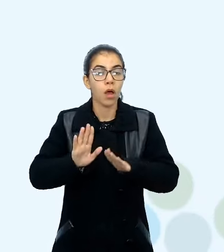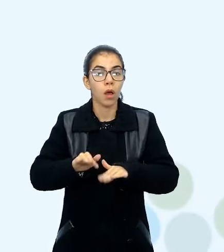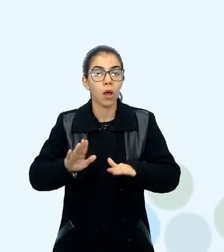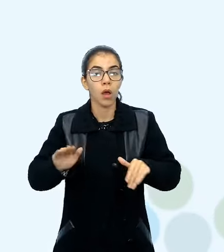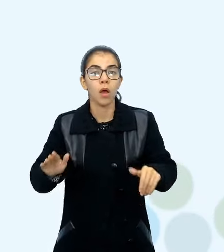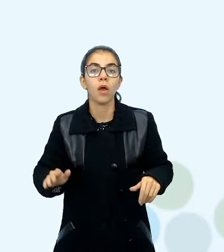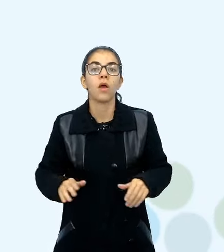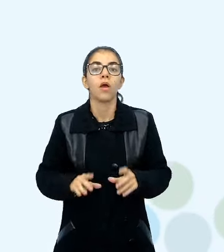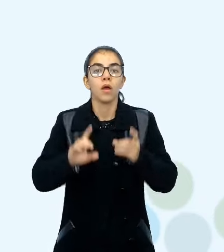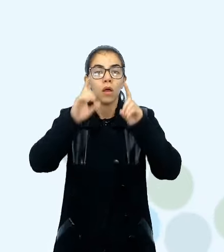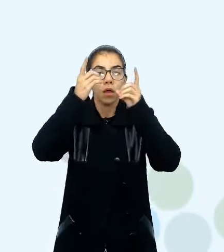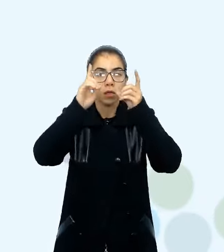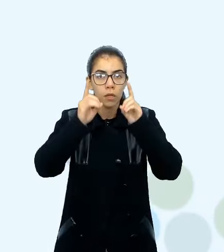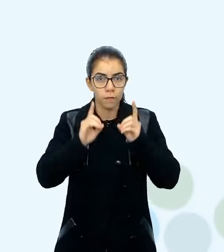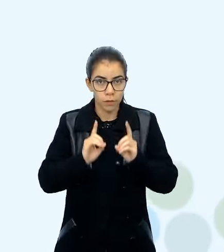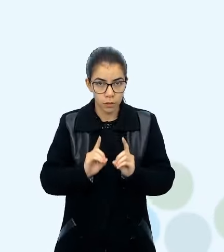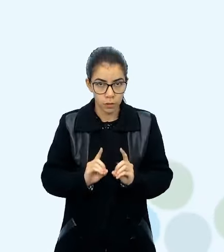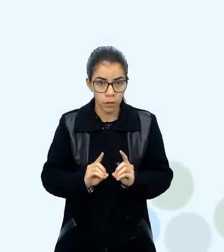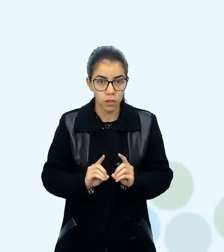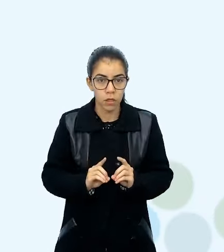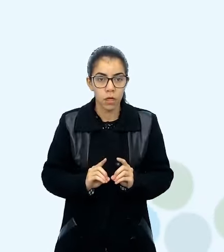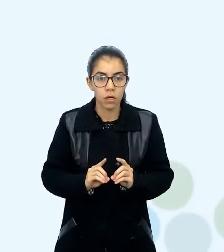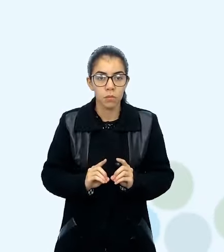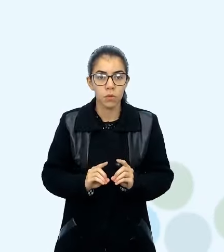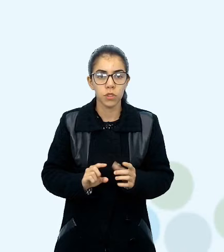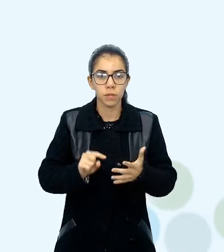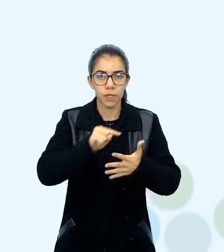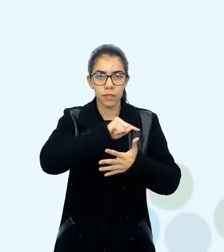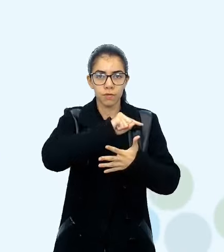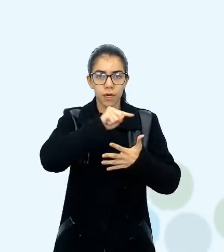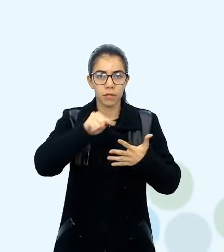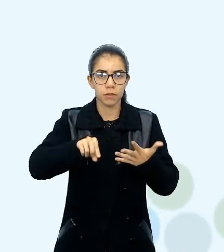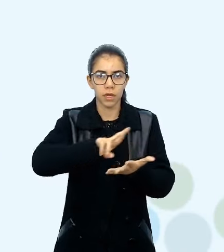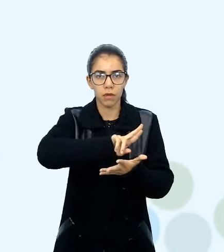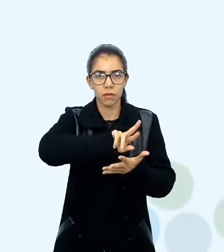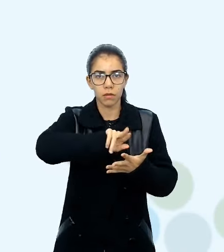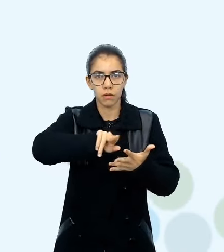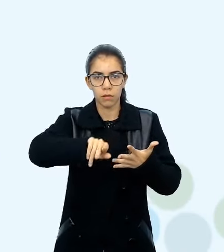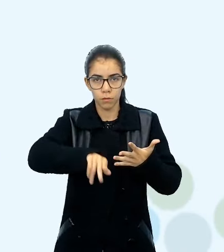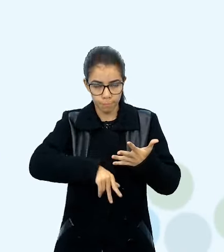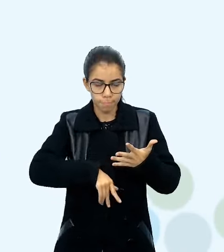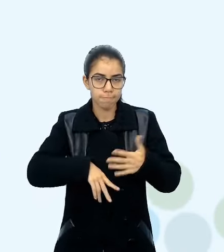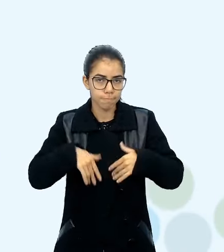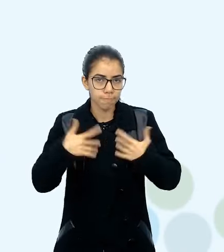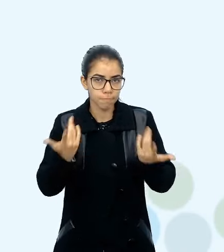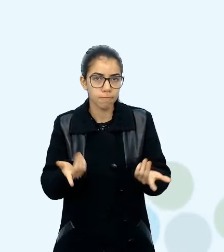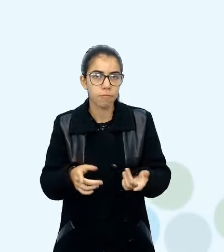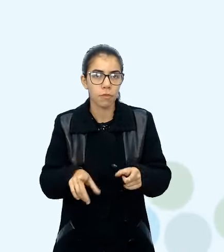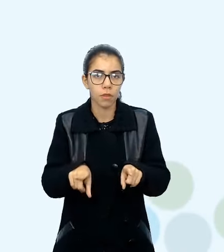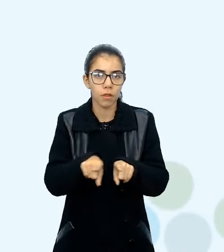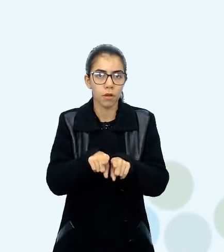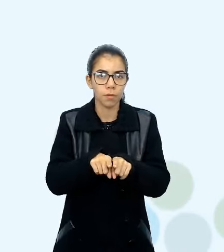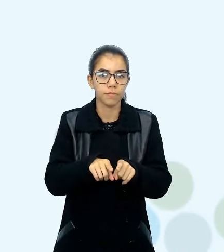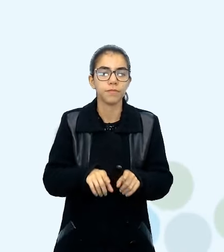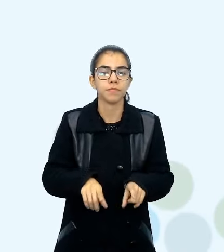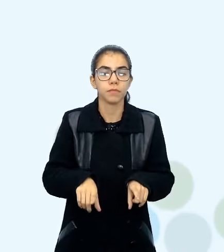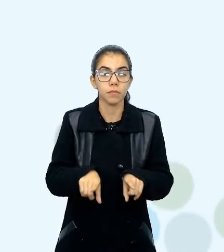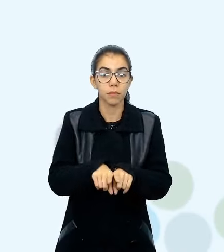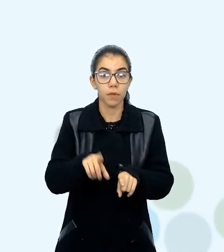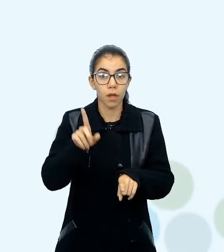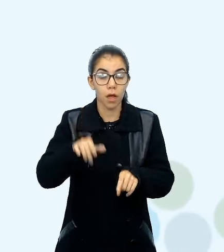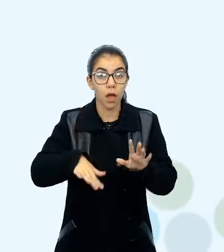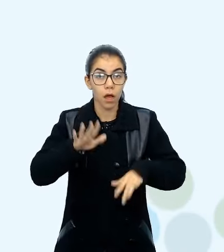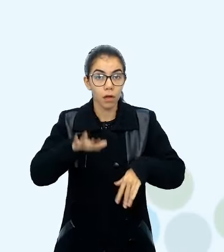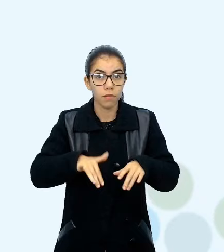múltiplas sensoriais, lembra que eu falei que pode ser crianças prematuras, que é um grande caso? Às vezes elas ficam separadas